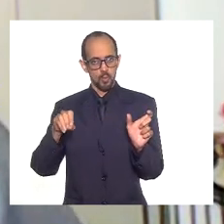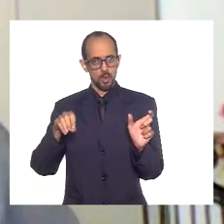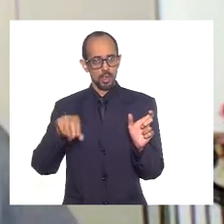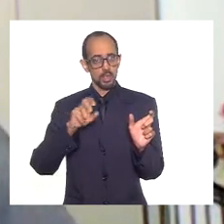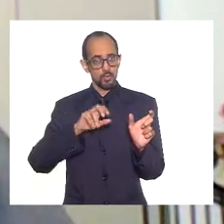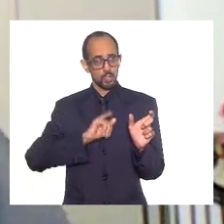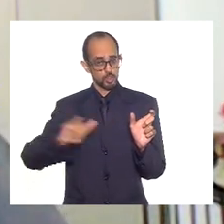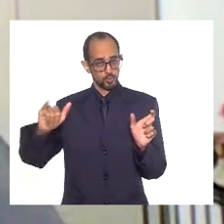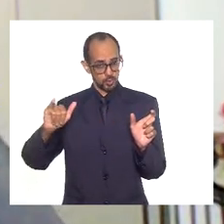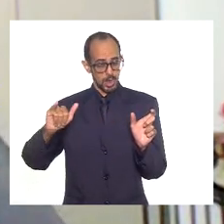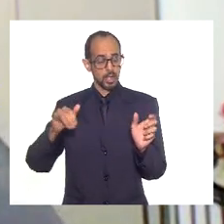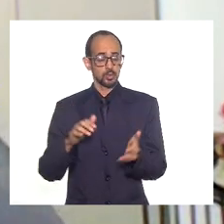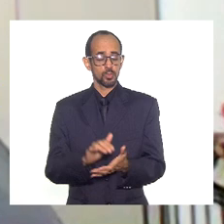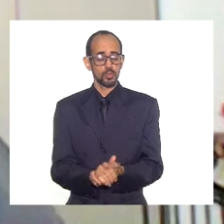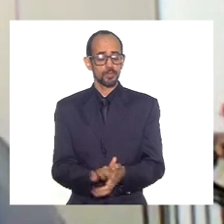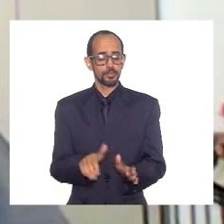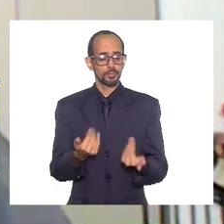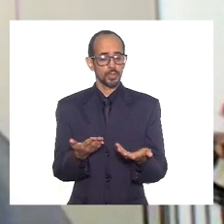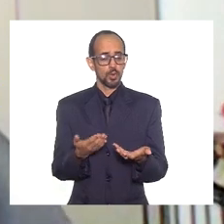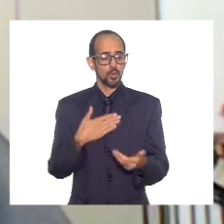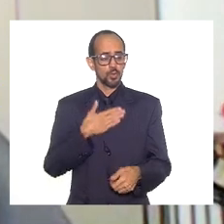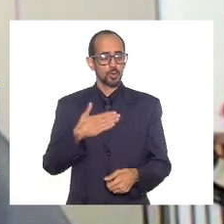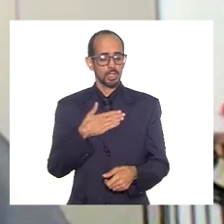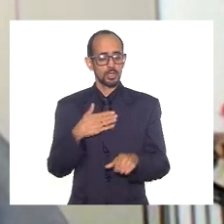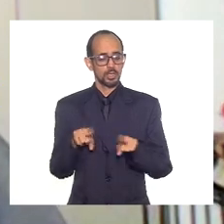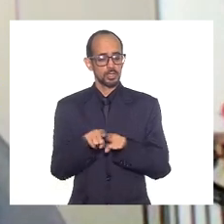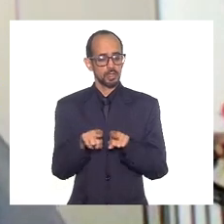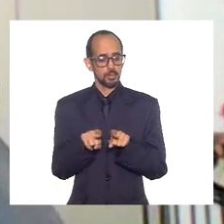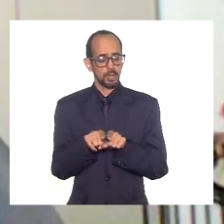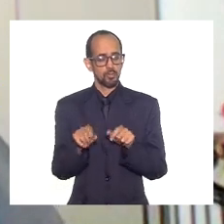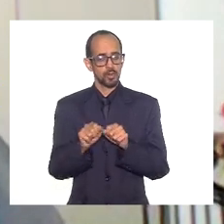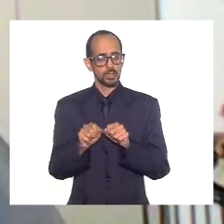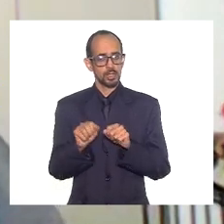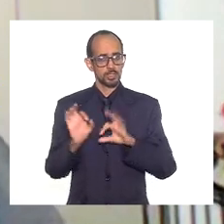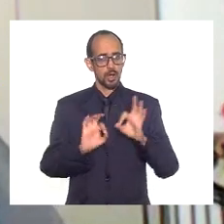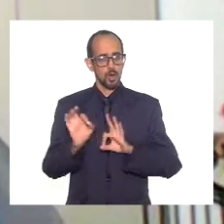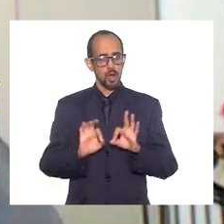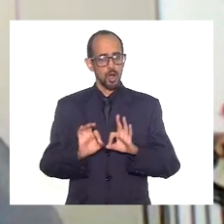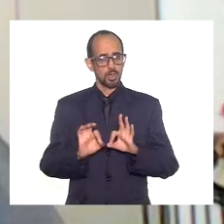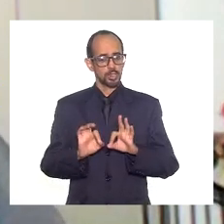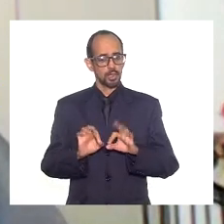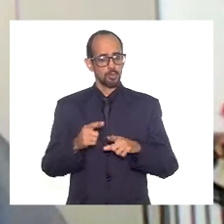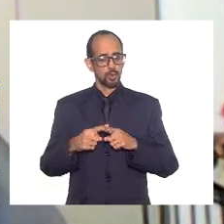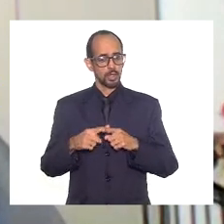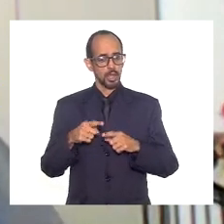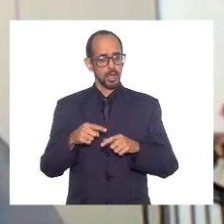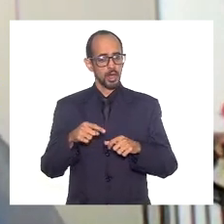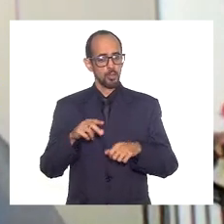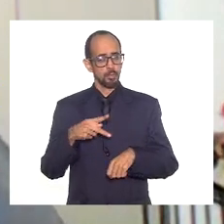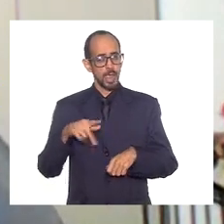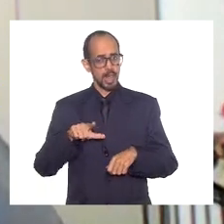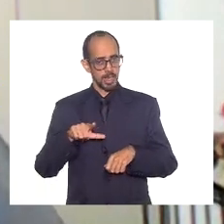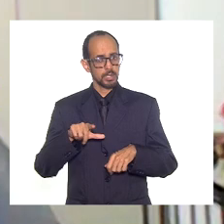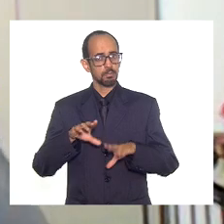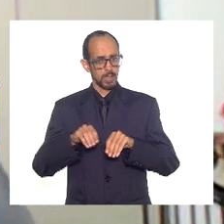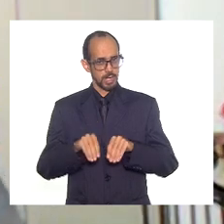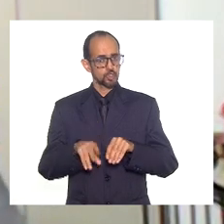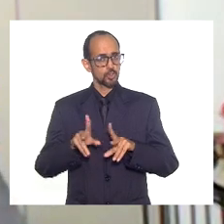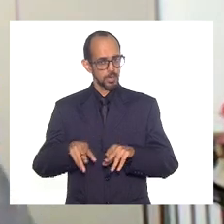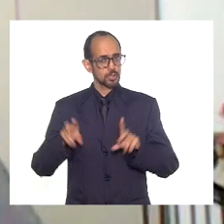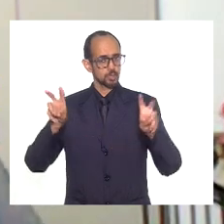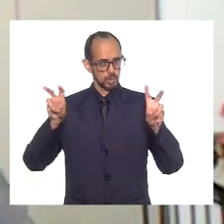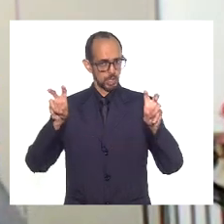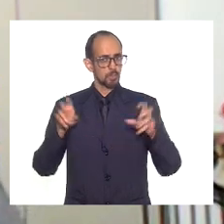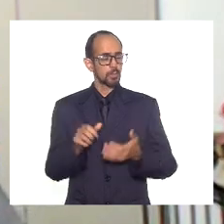publicado. Então, gostaria também de fazer essa questão de ordem aí, já que o projeto mexe nesse tema, trazendo essa